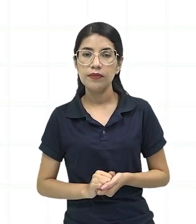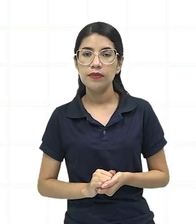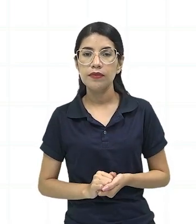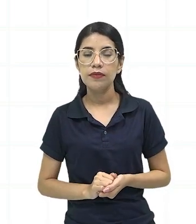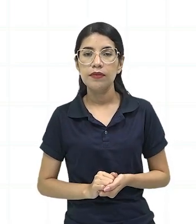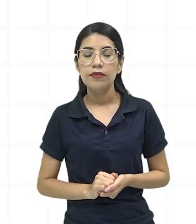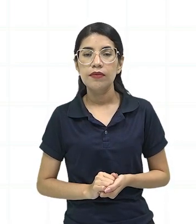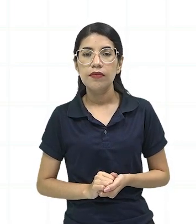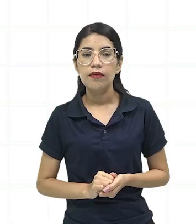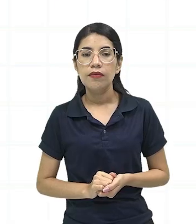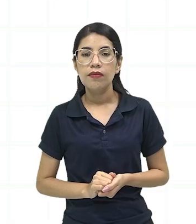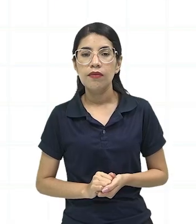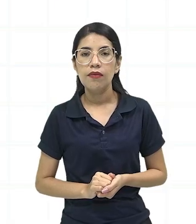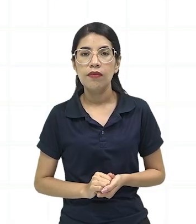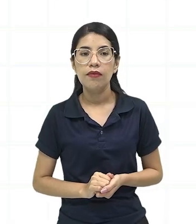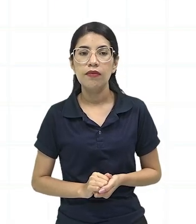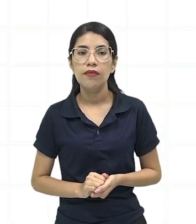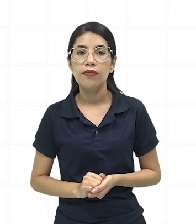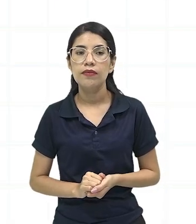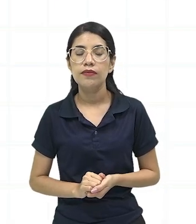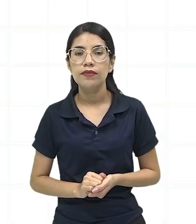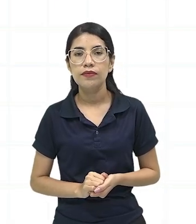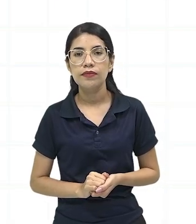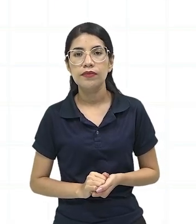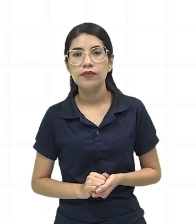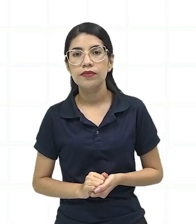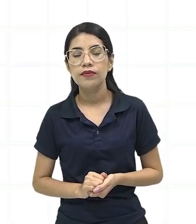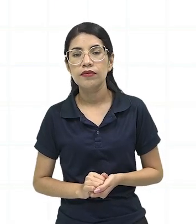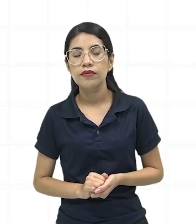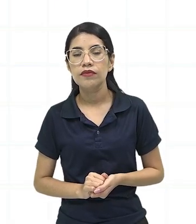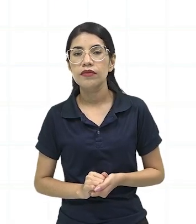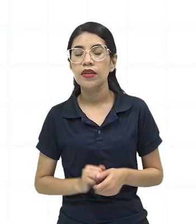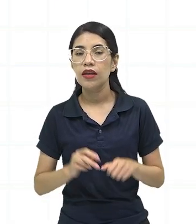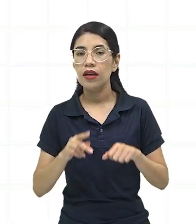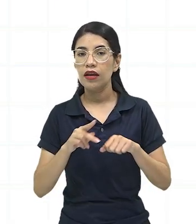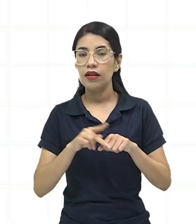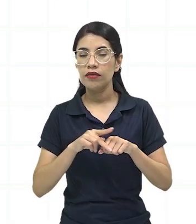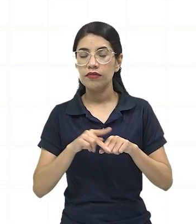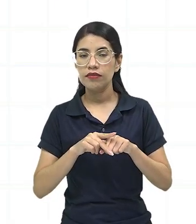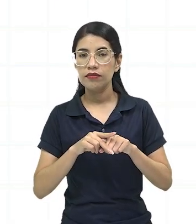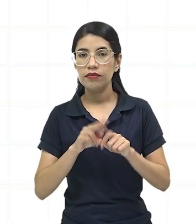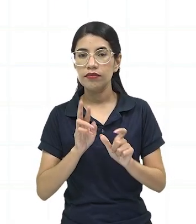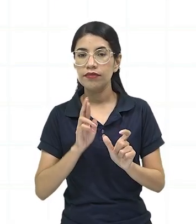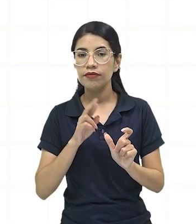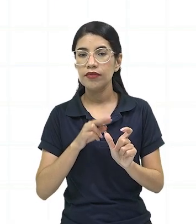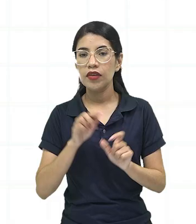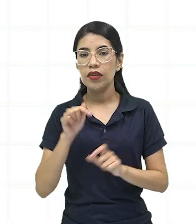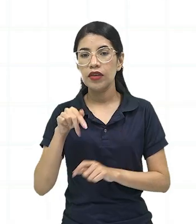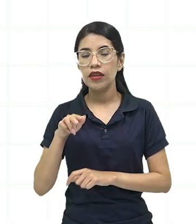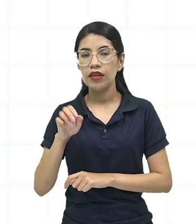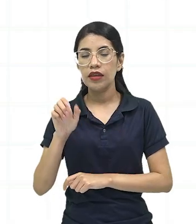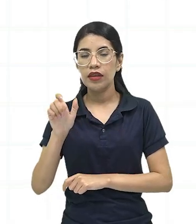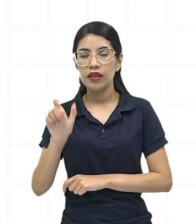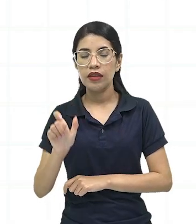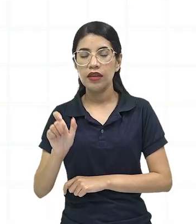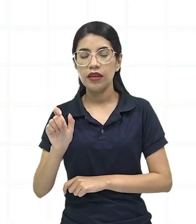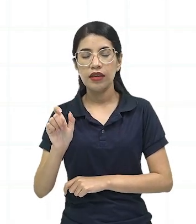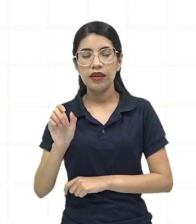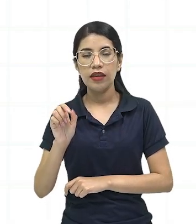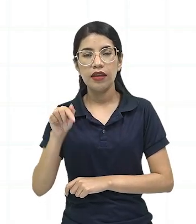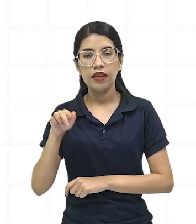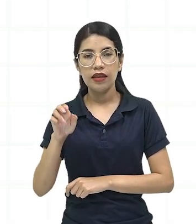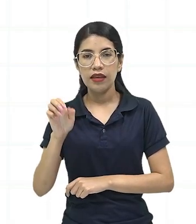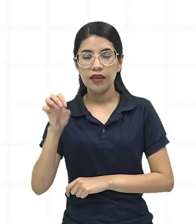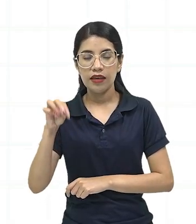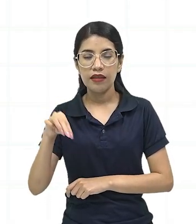ali diferente. Tá, gente? Vamos continuar, então. Pronome relativo quem é usado quando o seu antecedente traz